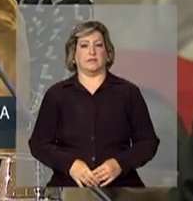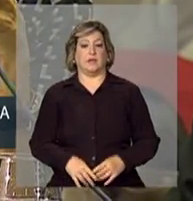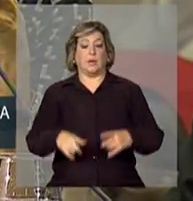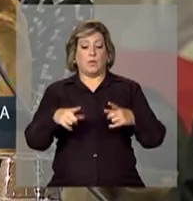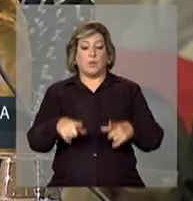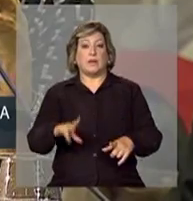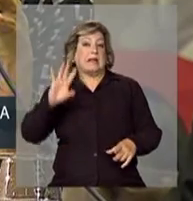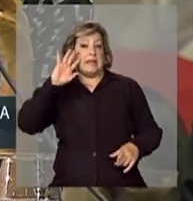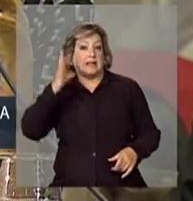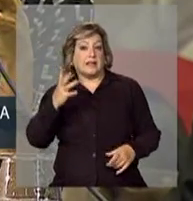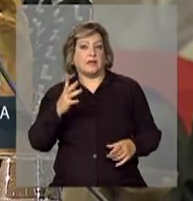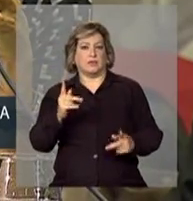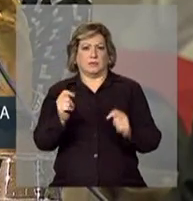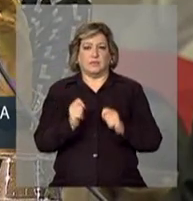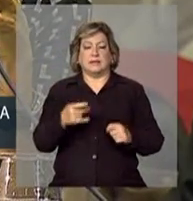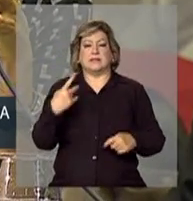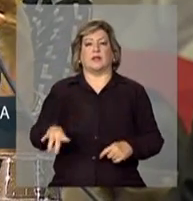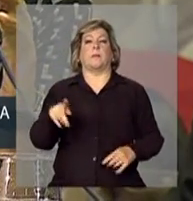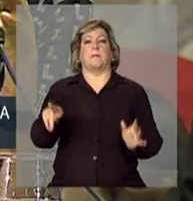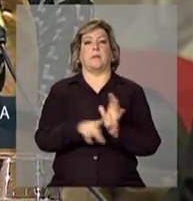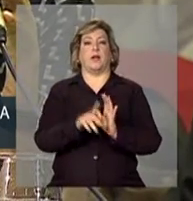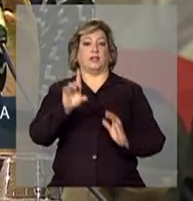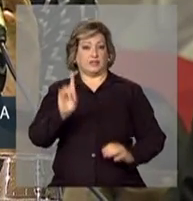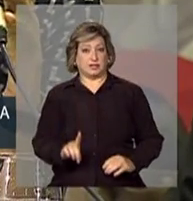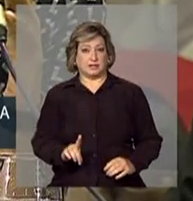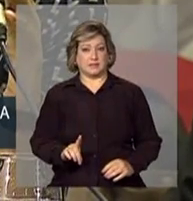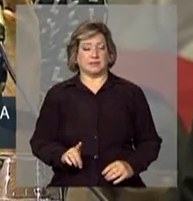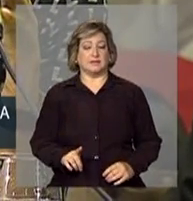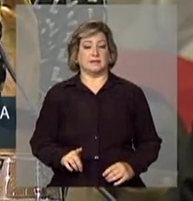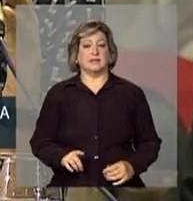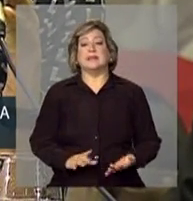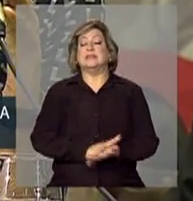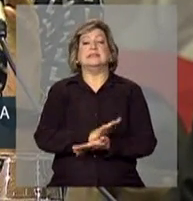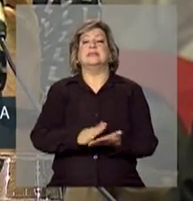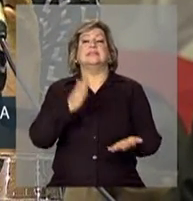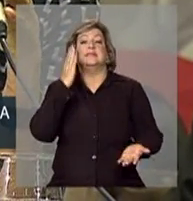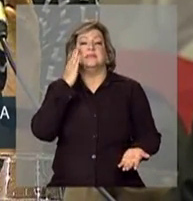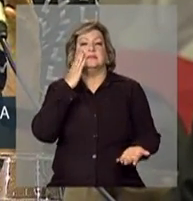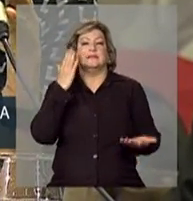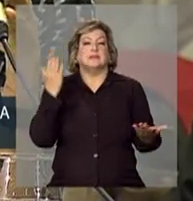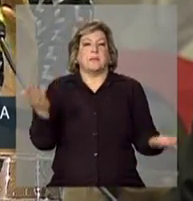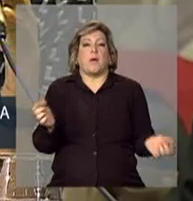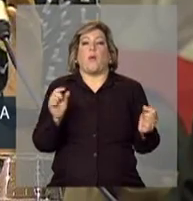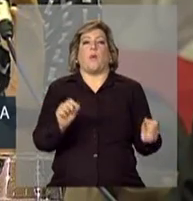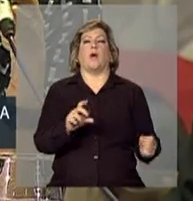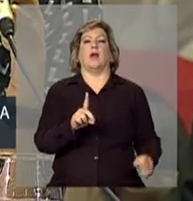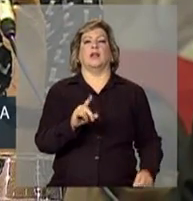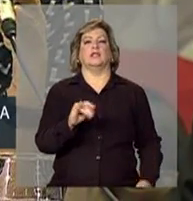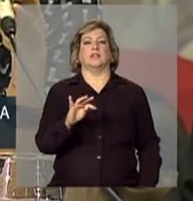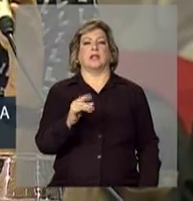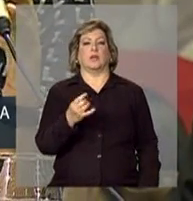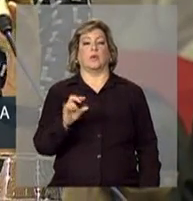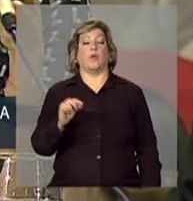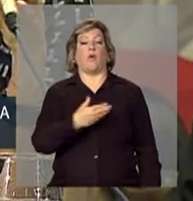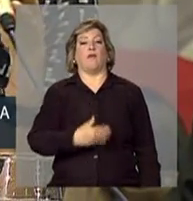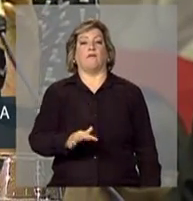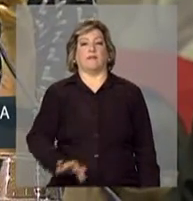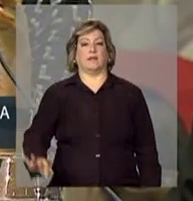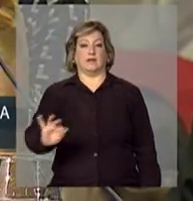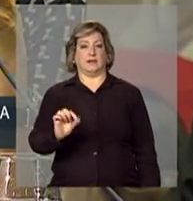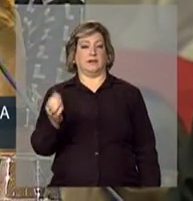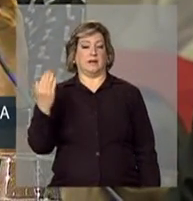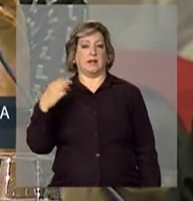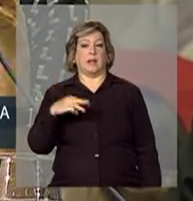tentando garantir seus direitos ou reivindicando direitos, sem saber nem ao menos o que era a ditadura, o governo federal. O Manuel da Conceição,